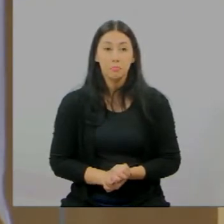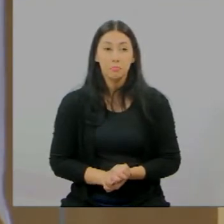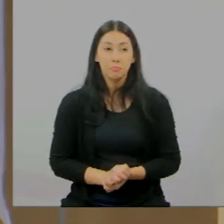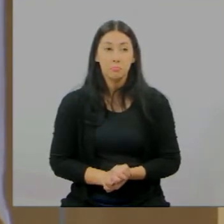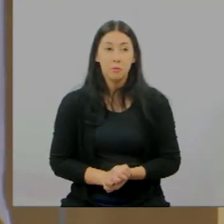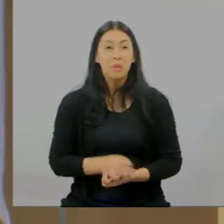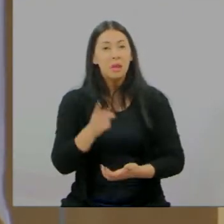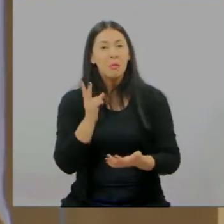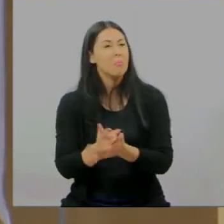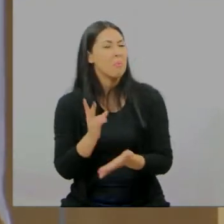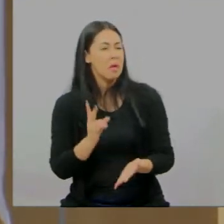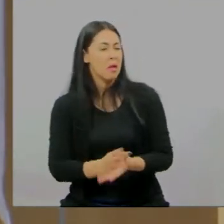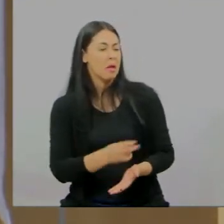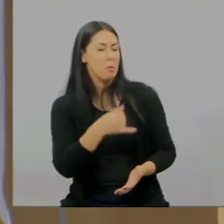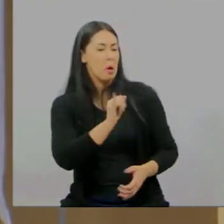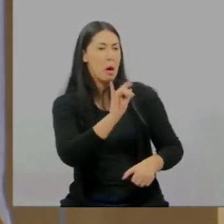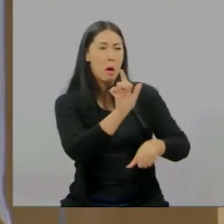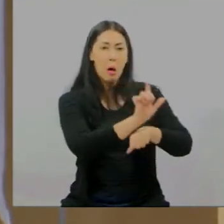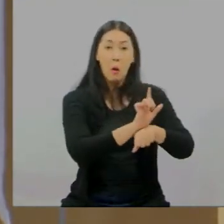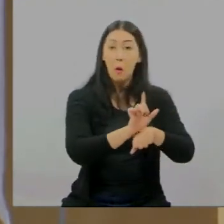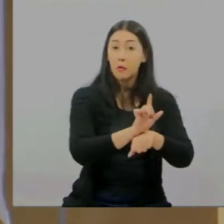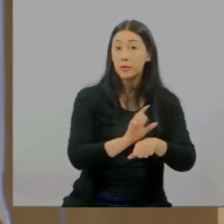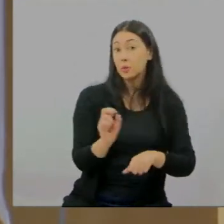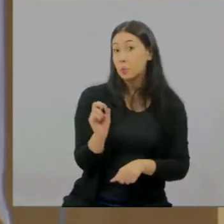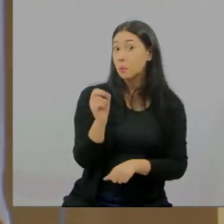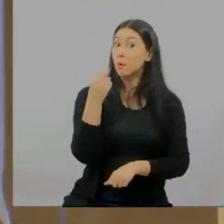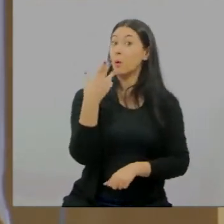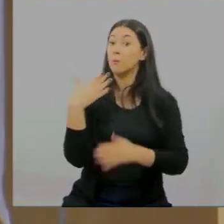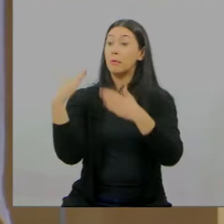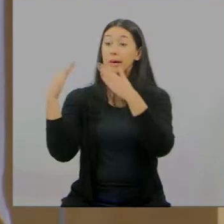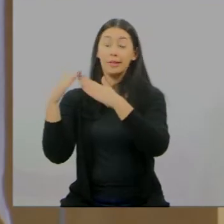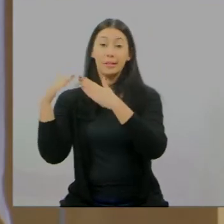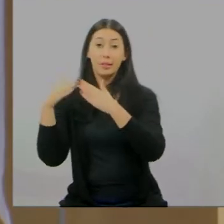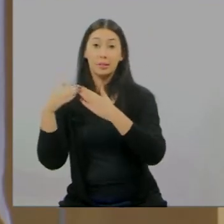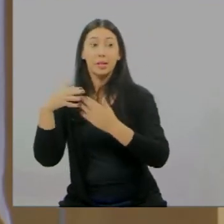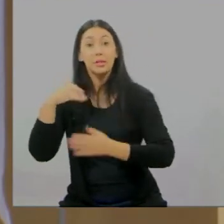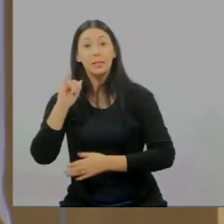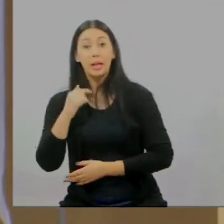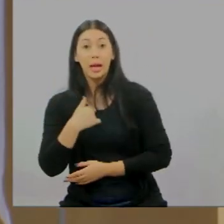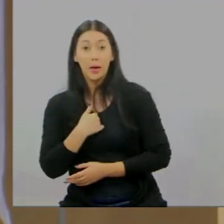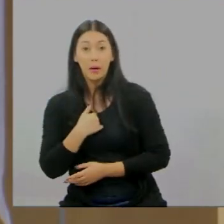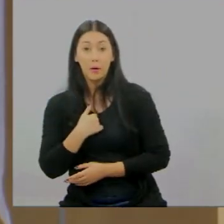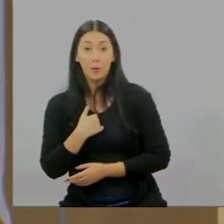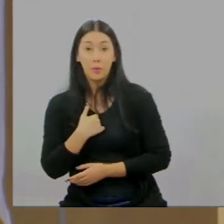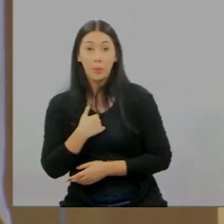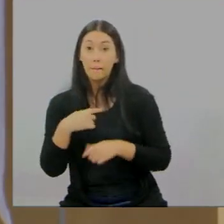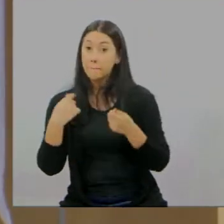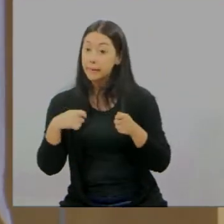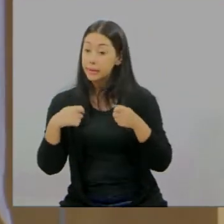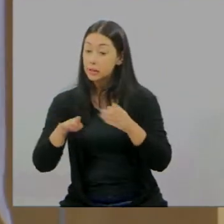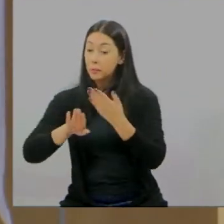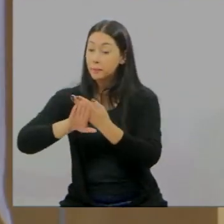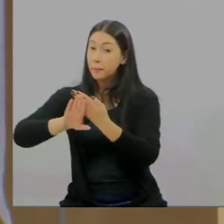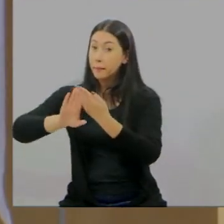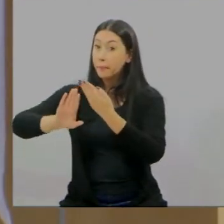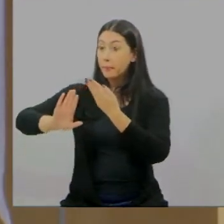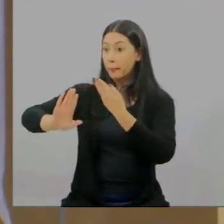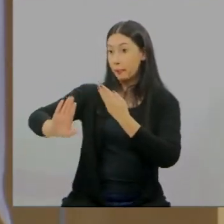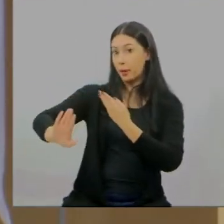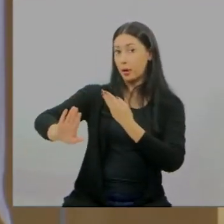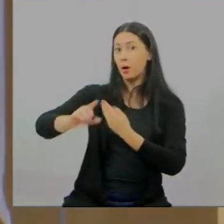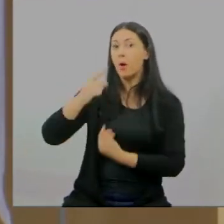de comércio, independente de casa, se eu não conseguir manter o distanciamento de